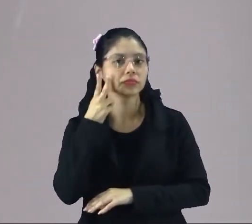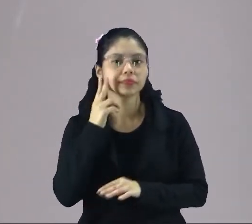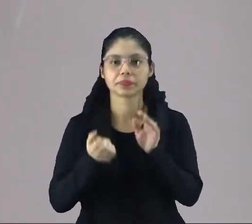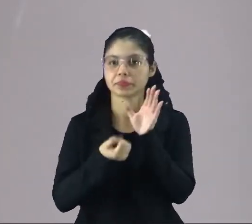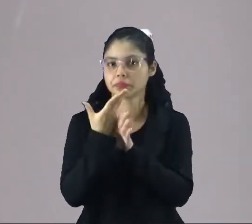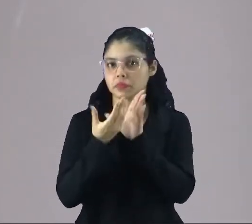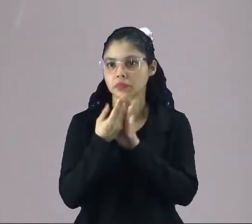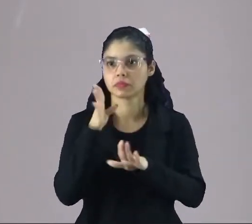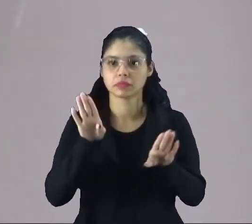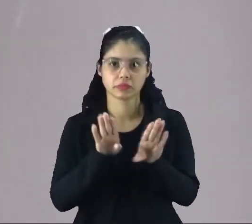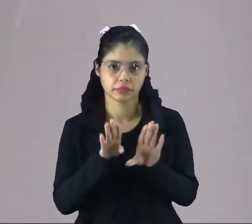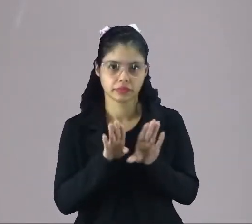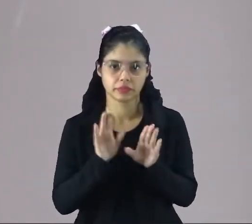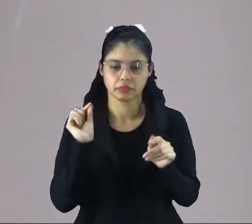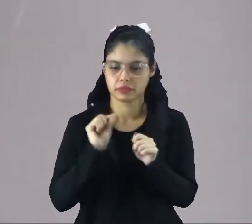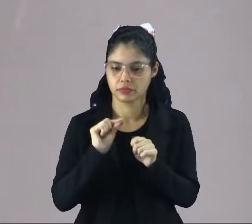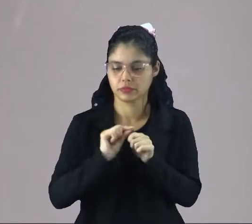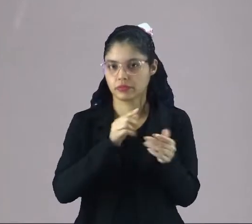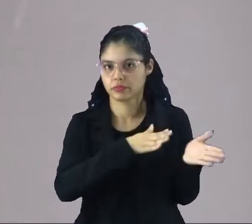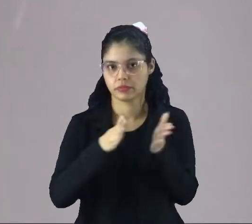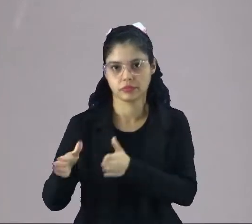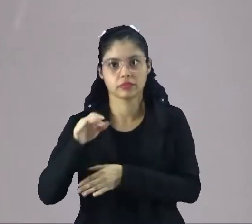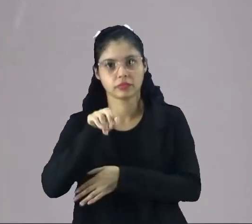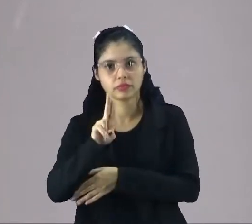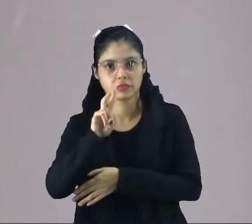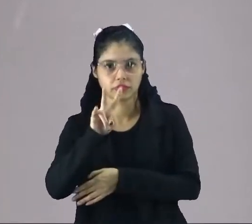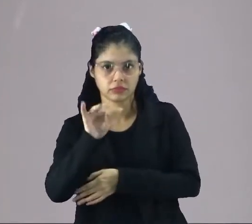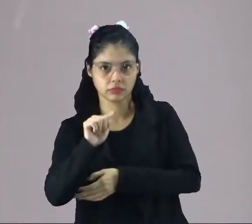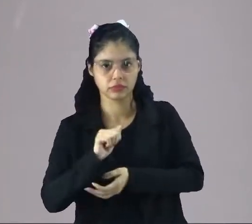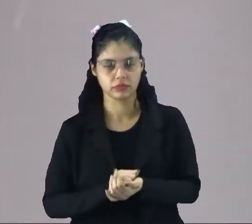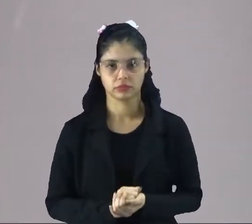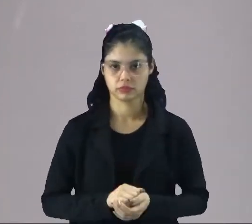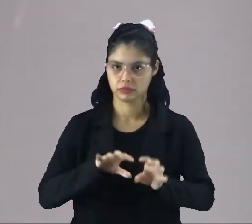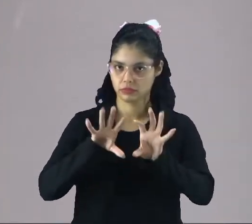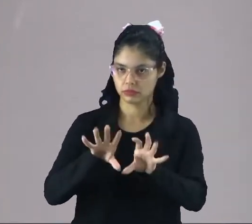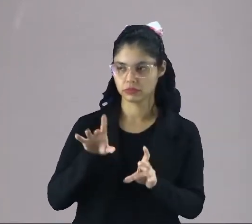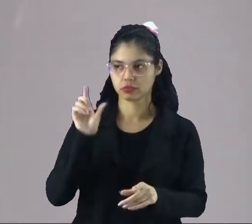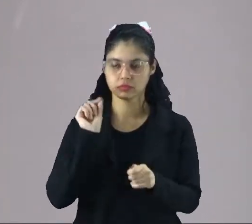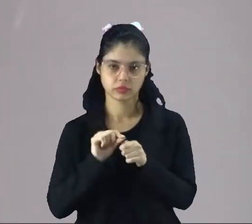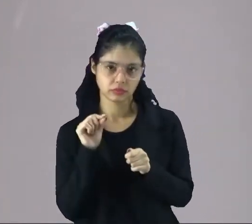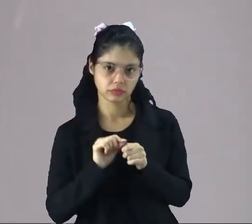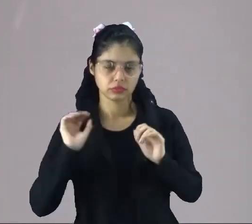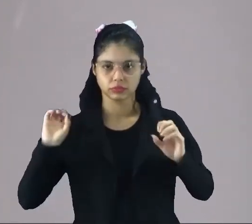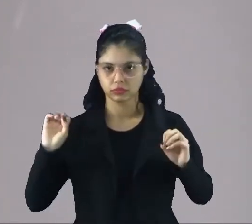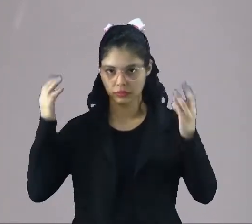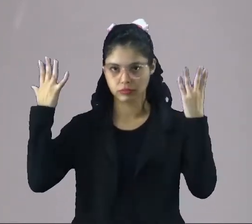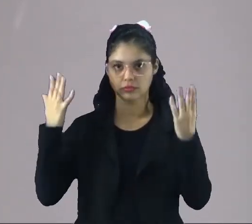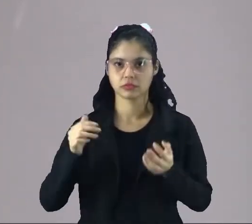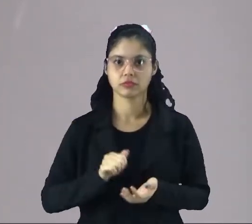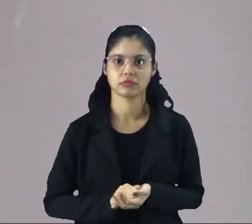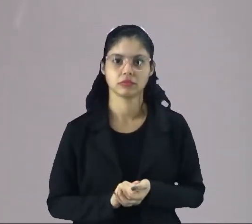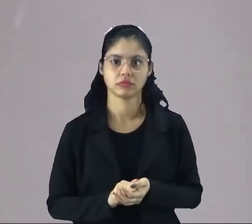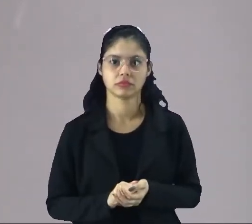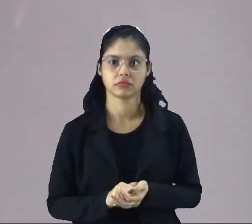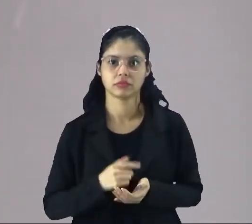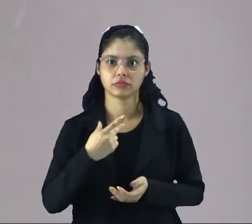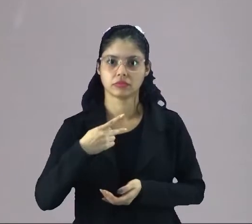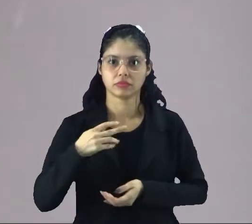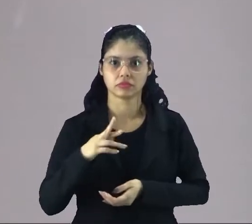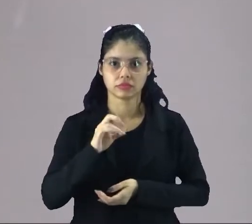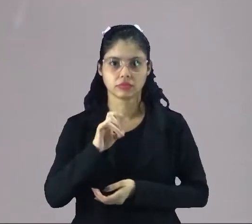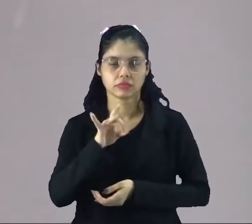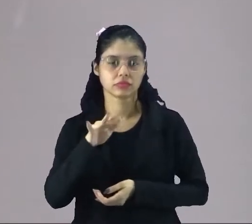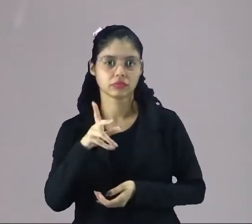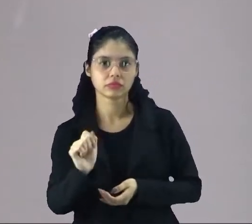que a gente faz a partir da uva, E aí eles faziam aquelas festas e procissões chamadas